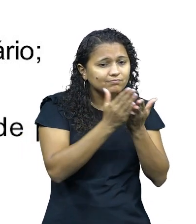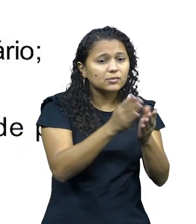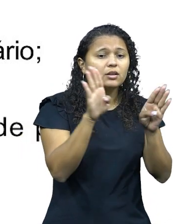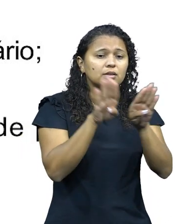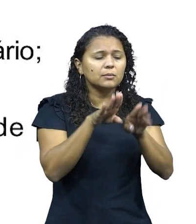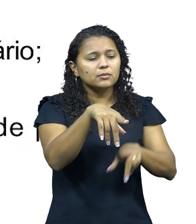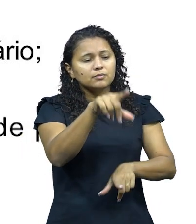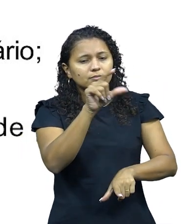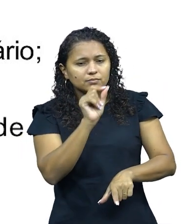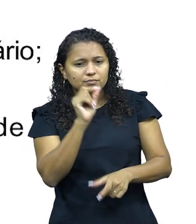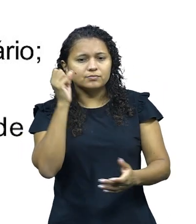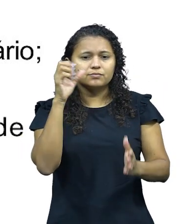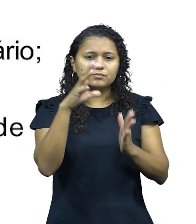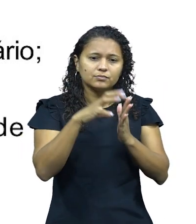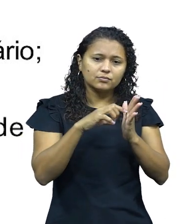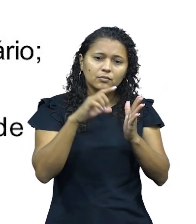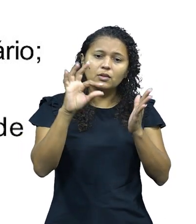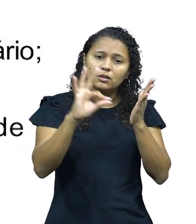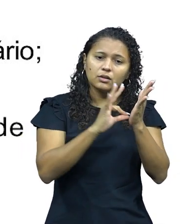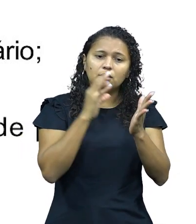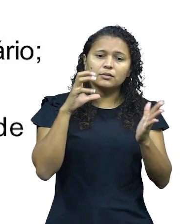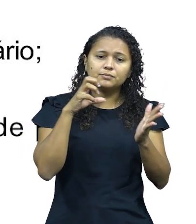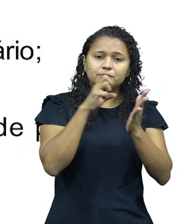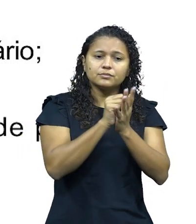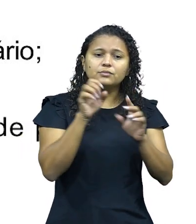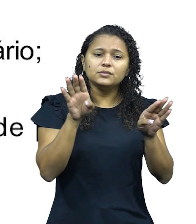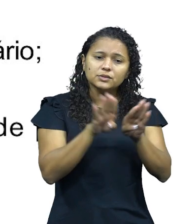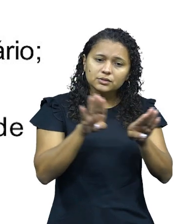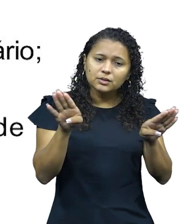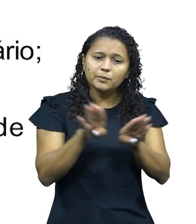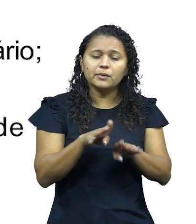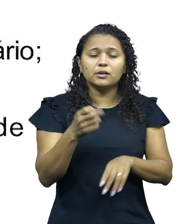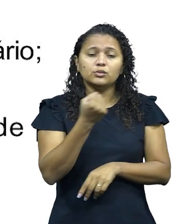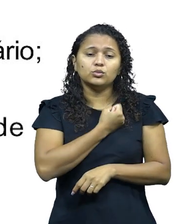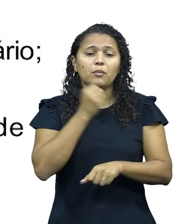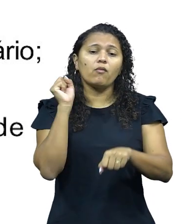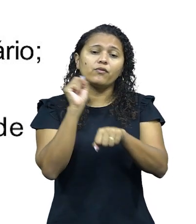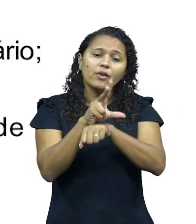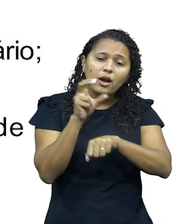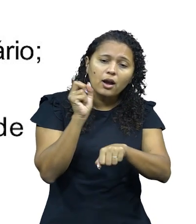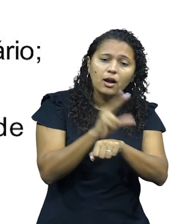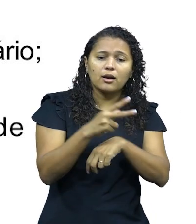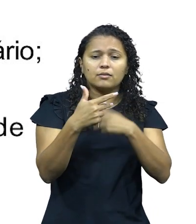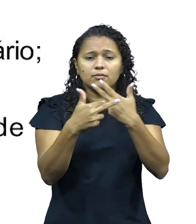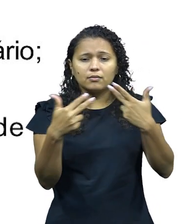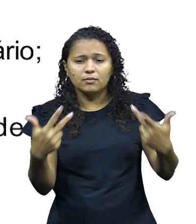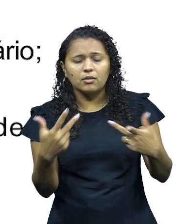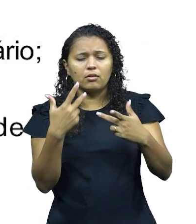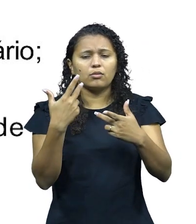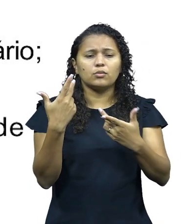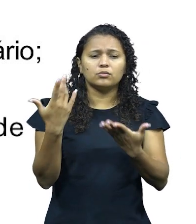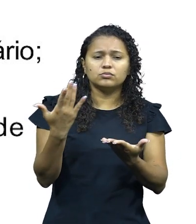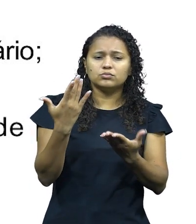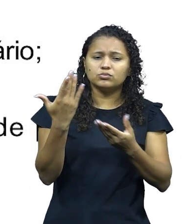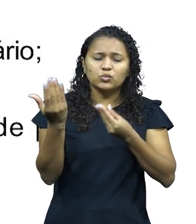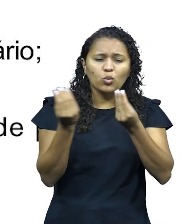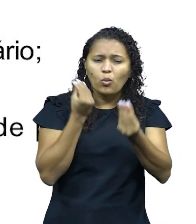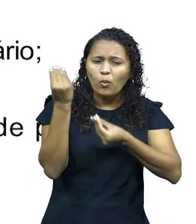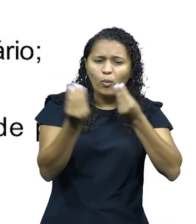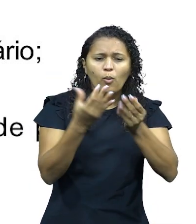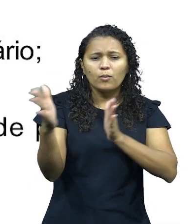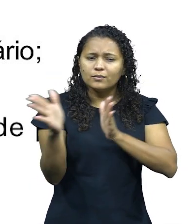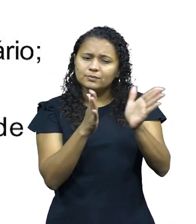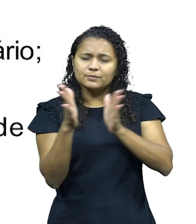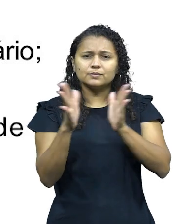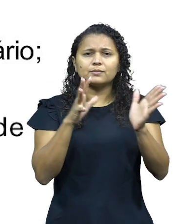e registra o trabalhador portuário avulso e estabelece o número de vagas, a forma e a periodicidade